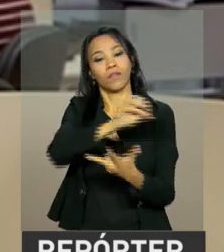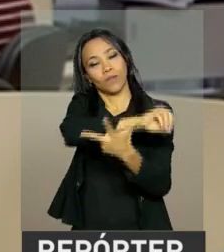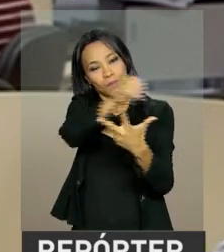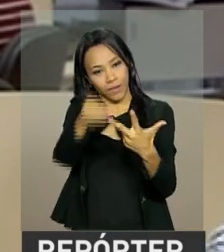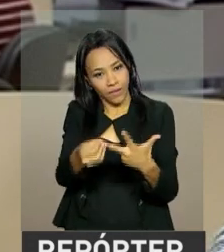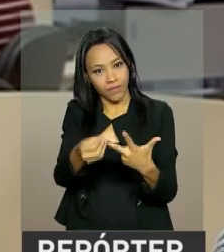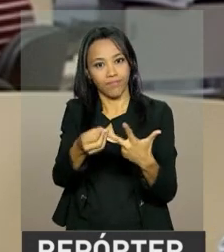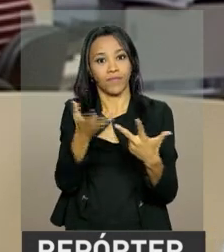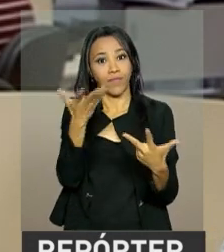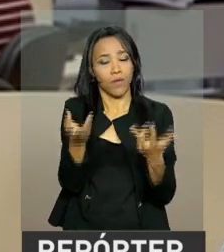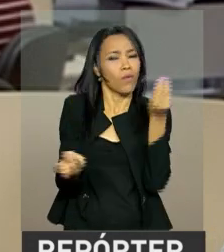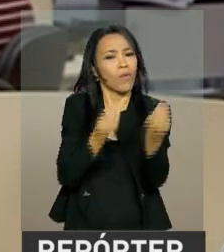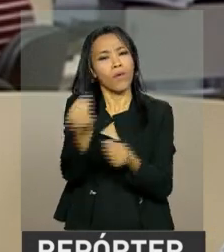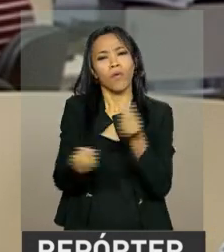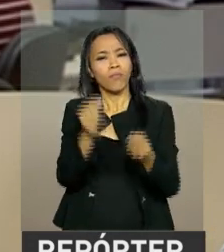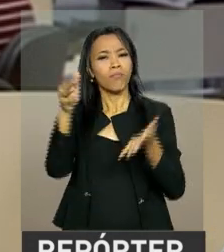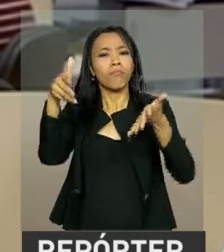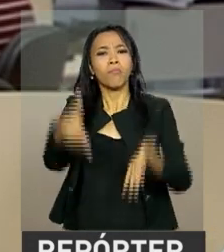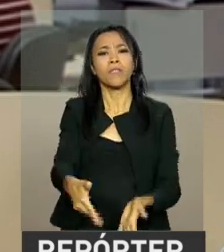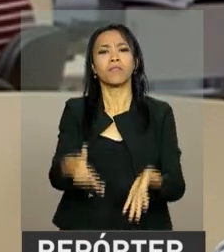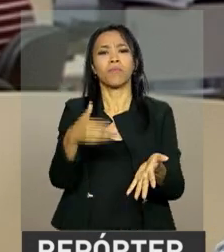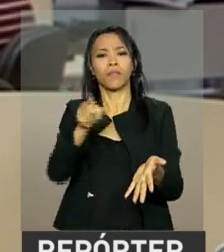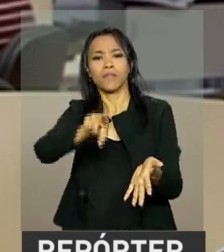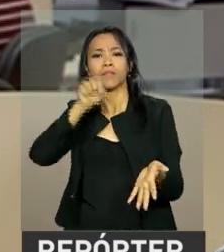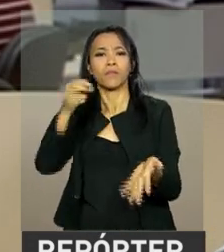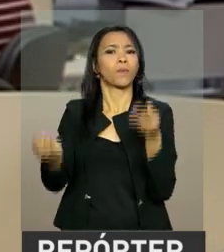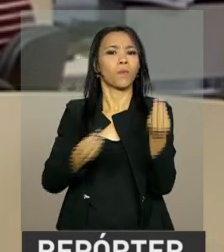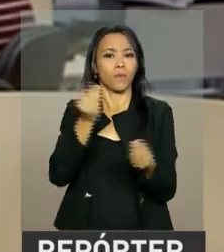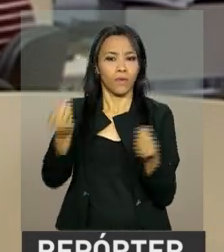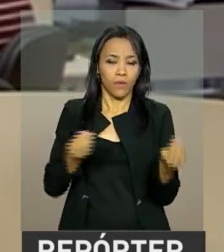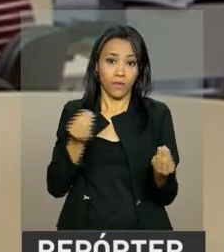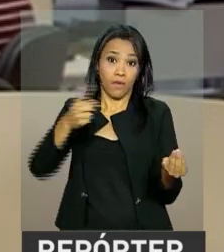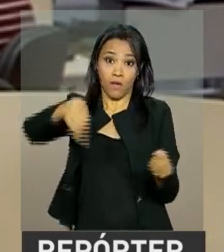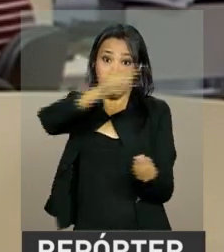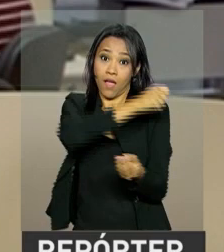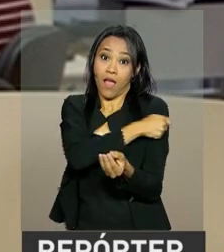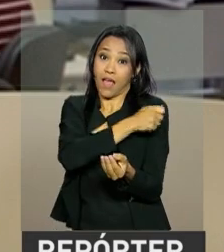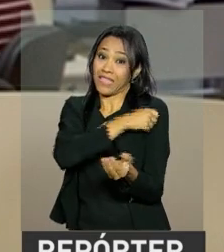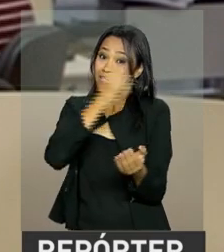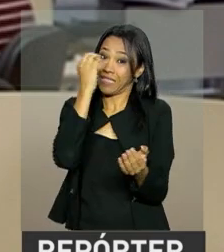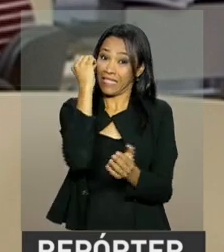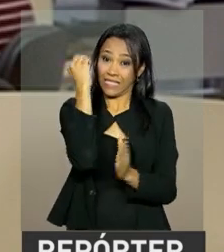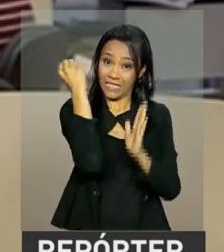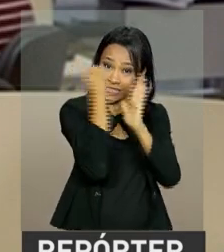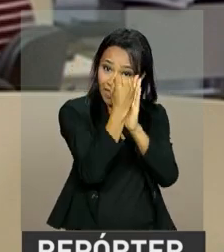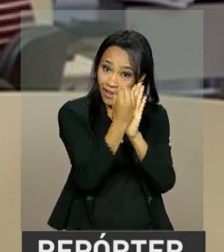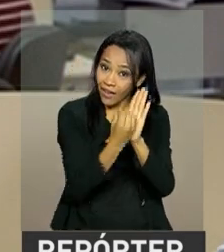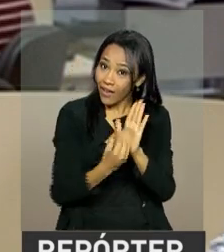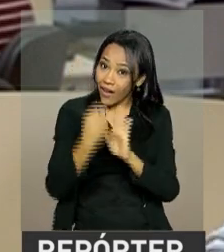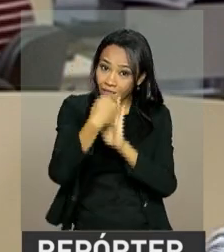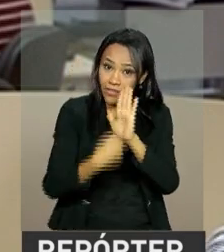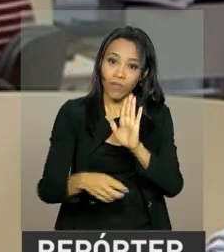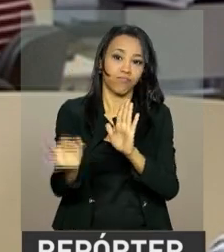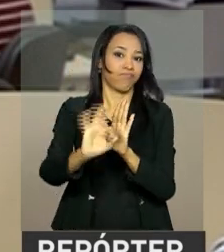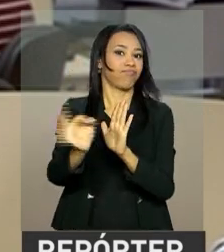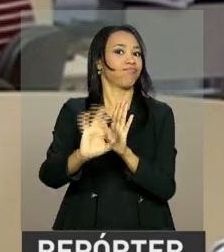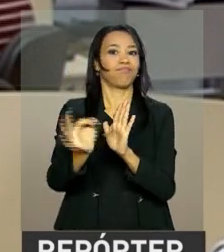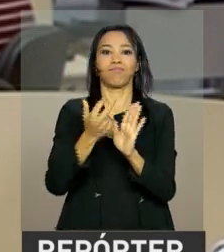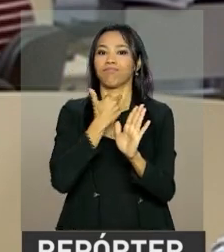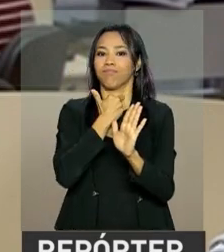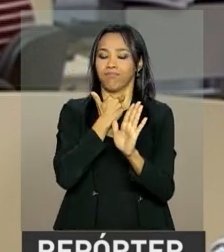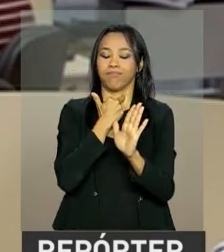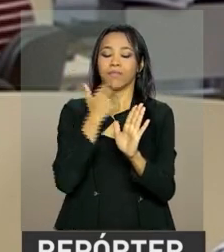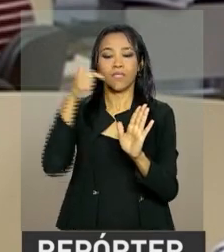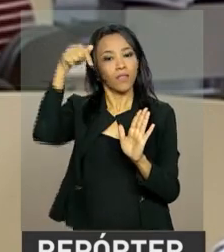oem para par parpar do processo o estudante não pode ter tirado nota zero na redação do Enem e nesta edição do